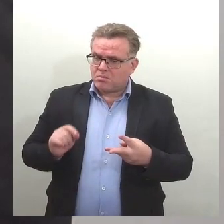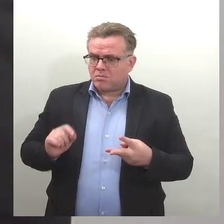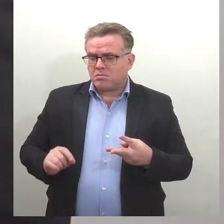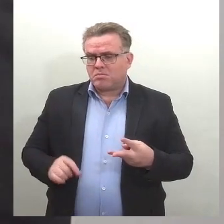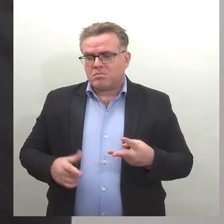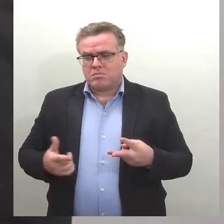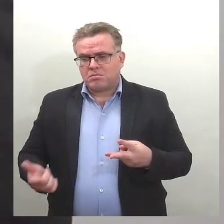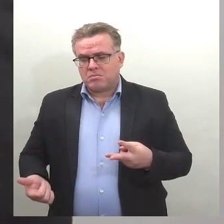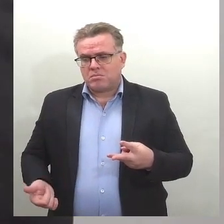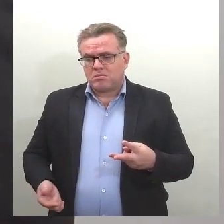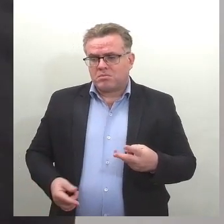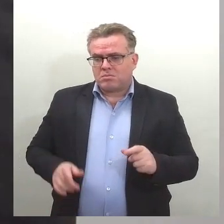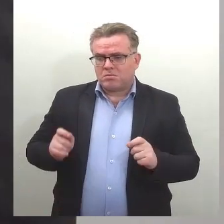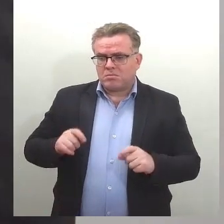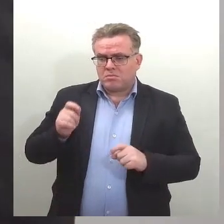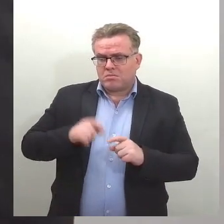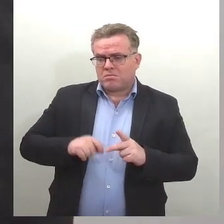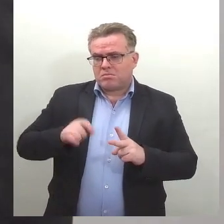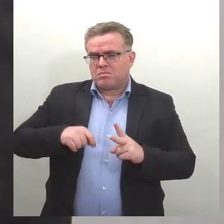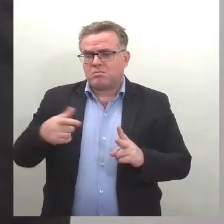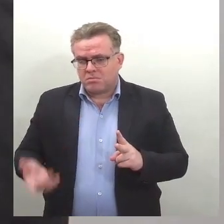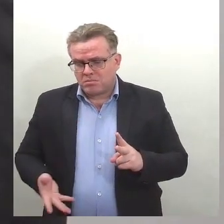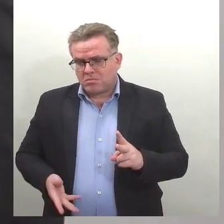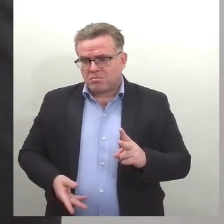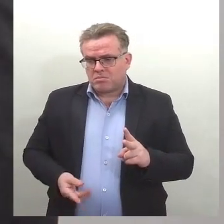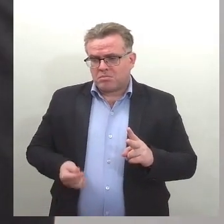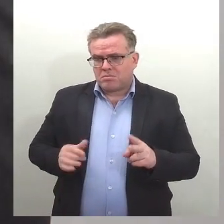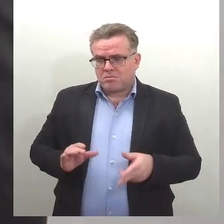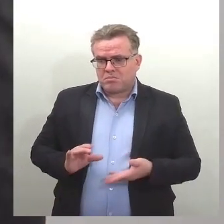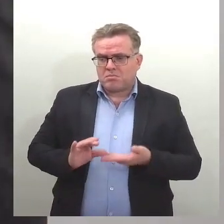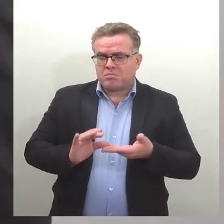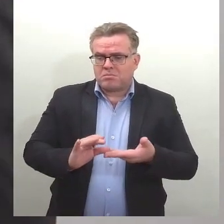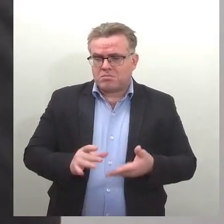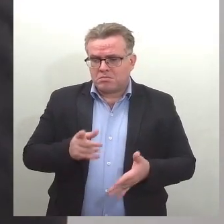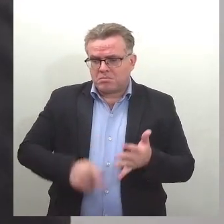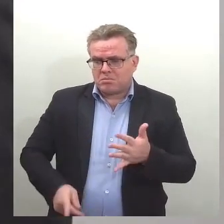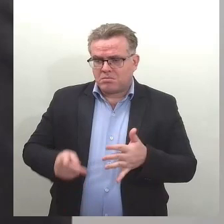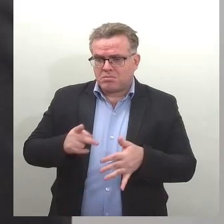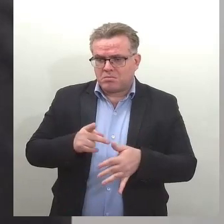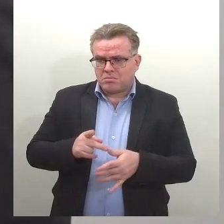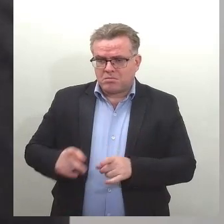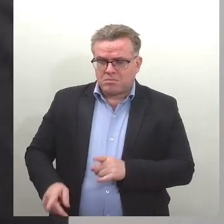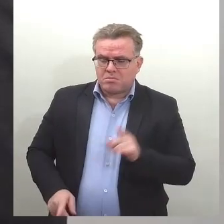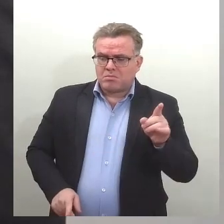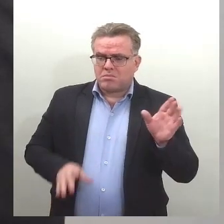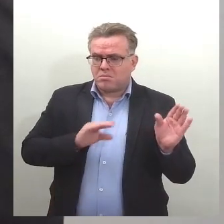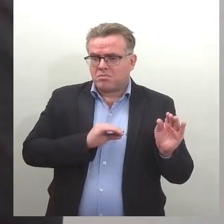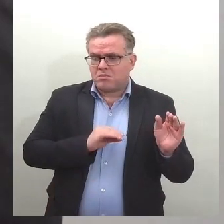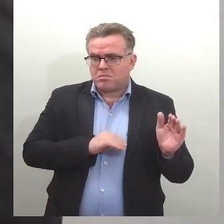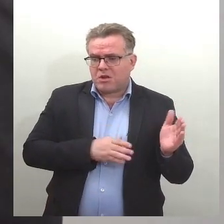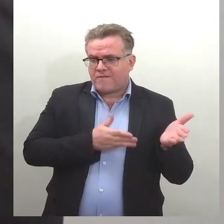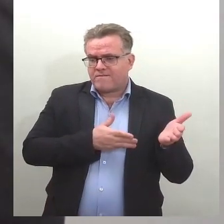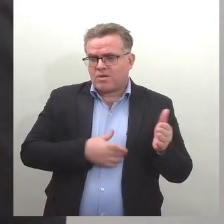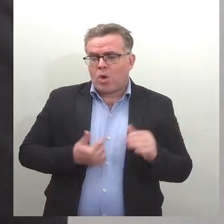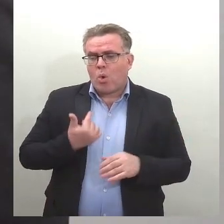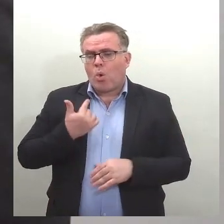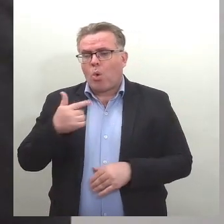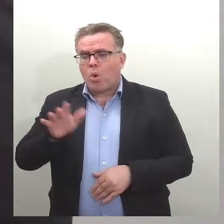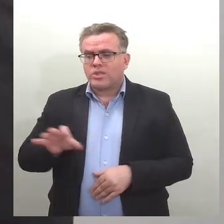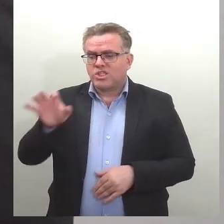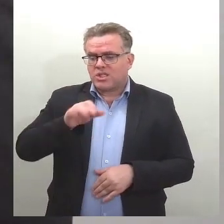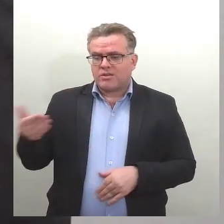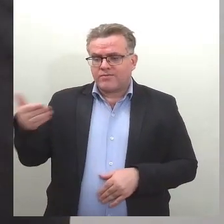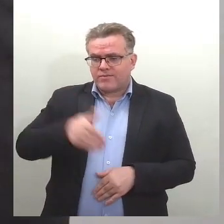é uma prioridade, né, como aconteceu no Arraial do Povo, de valorizar, né, os maiores cachês, né,